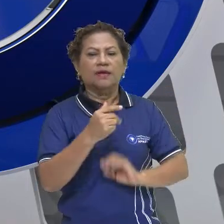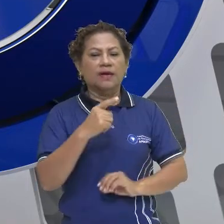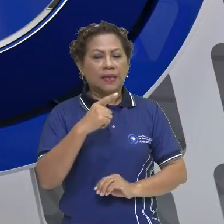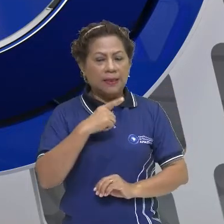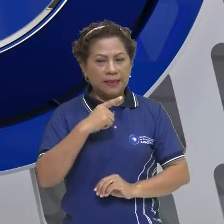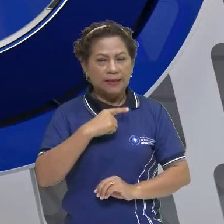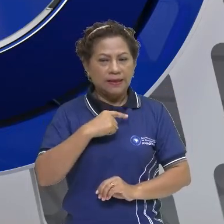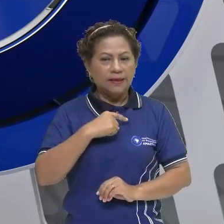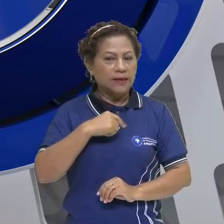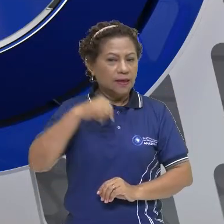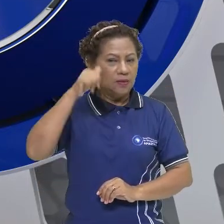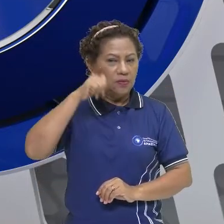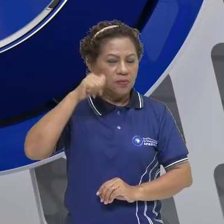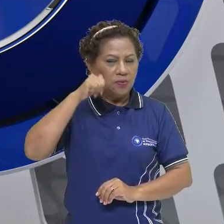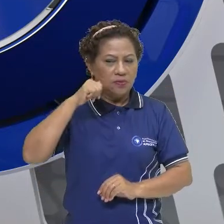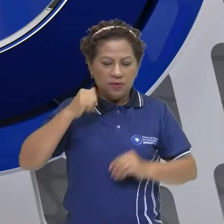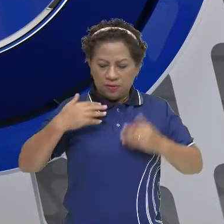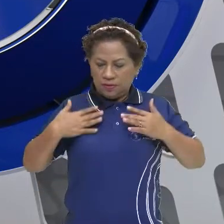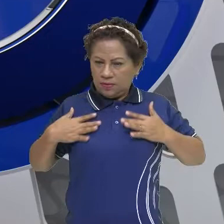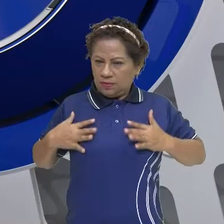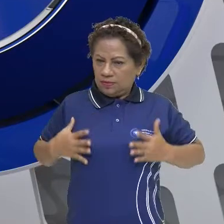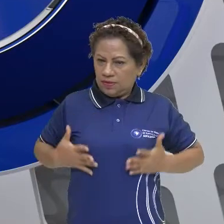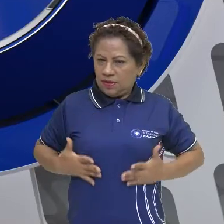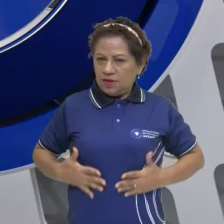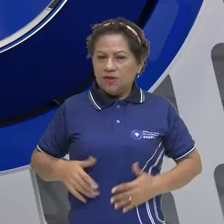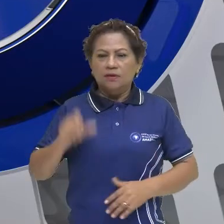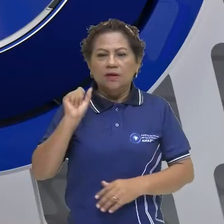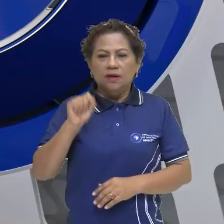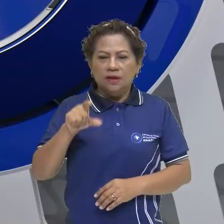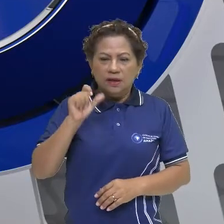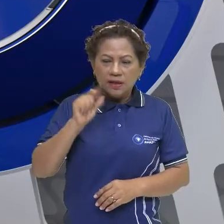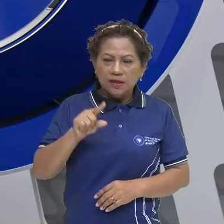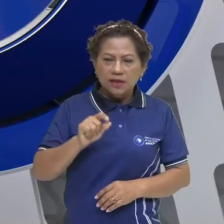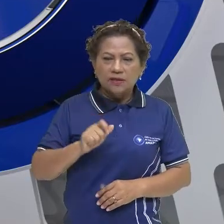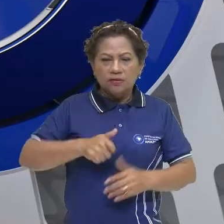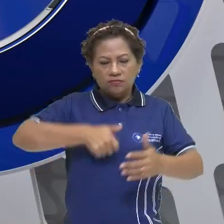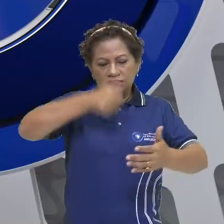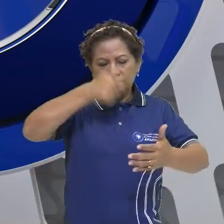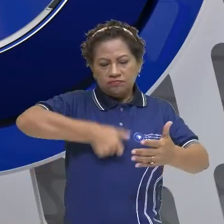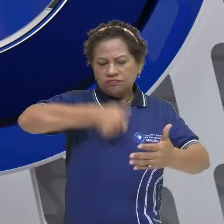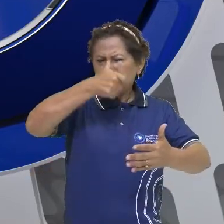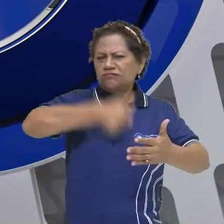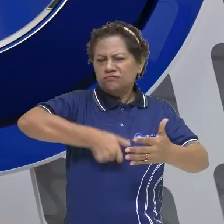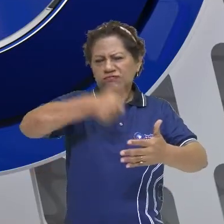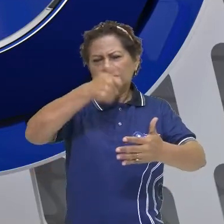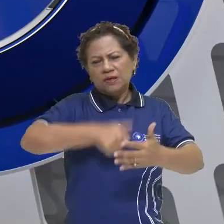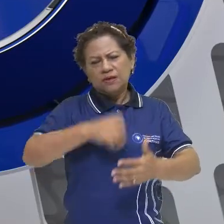vestido azul. Muito bonito. Isso foi uma obra que ele levou dias fazendo.